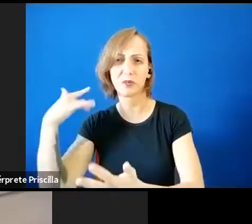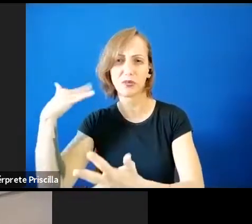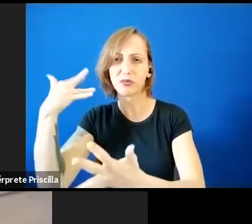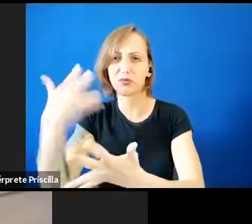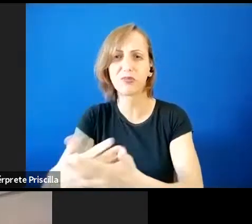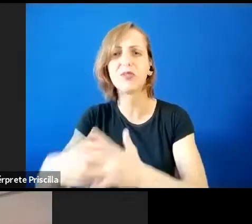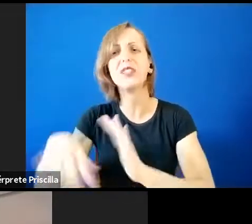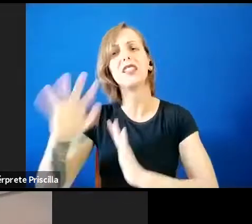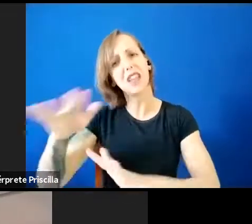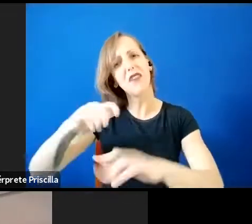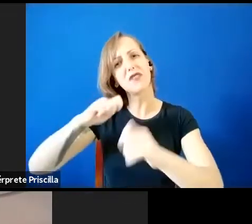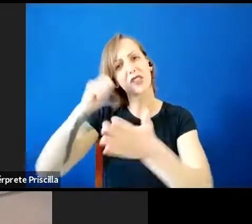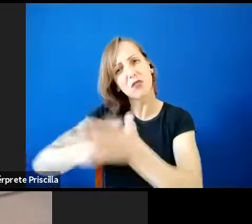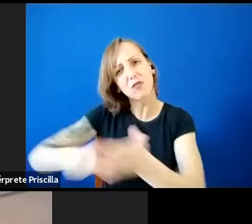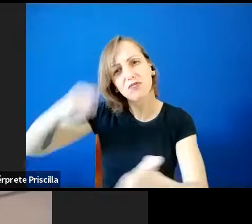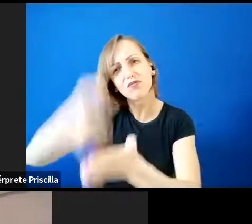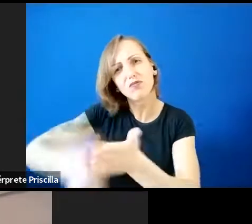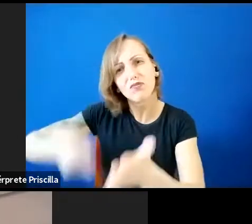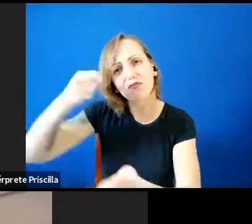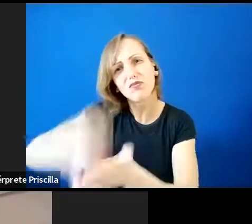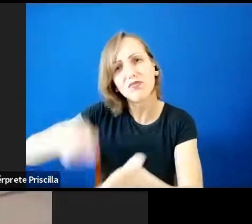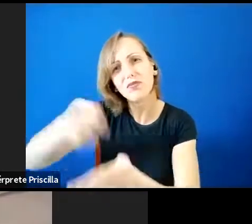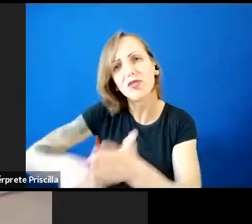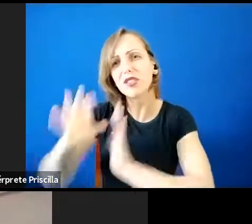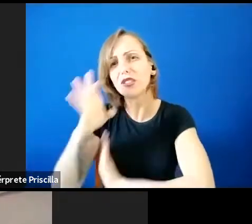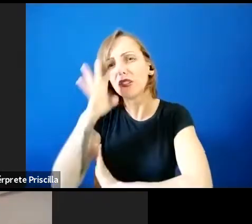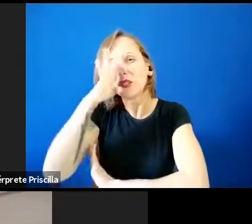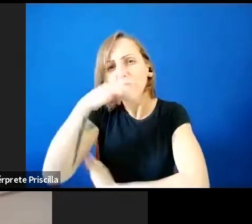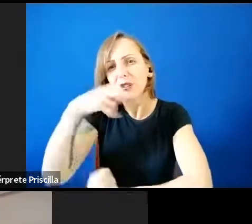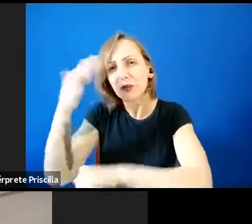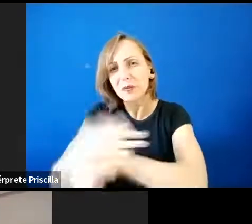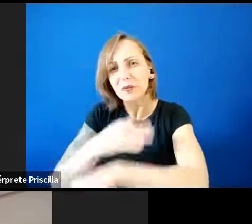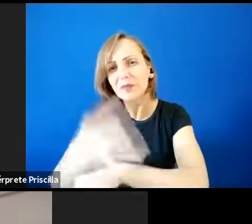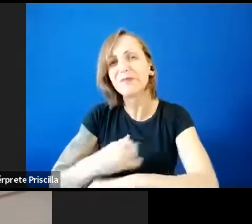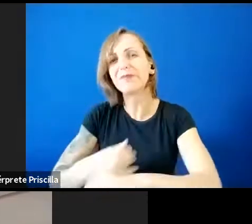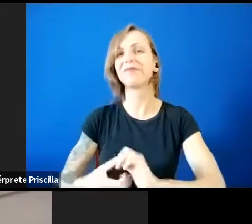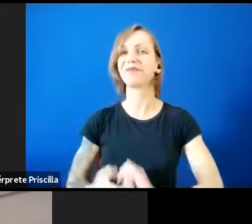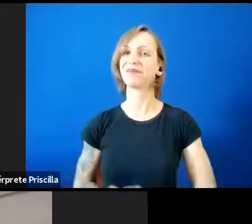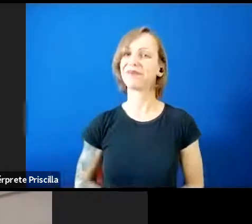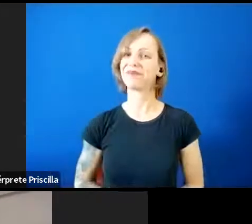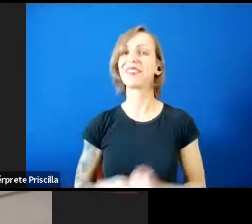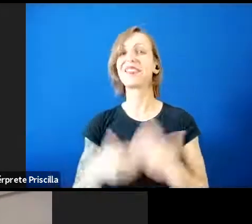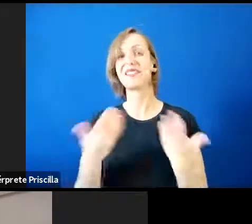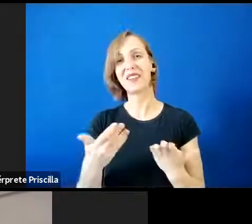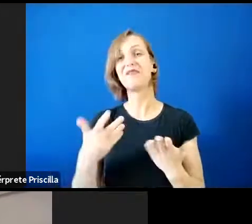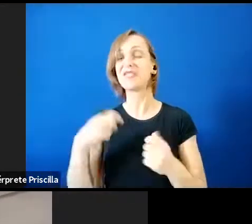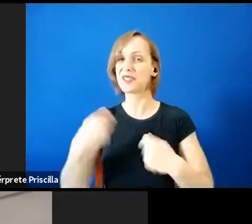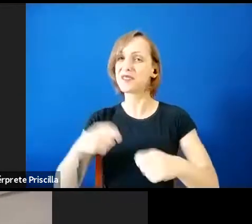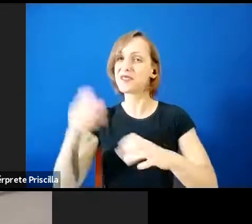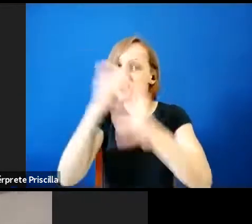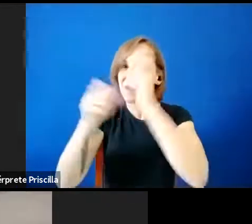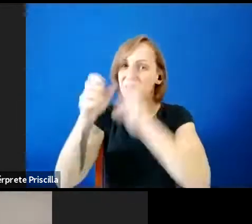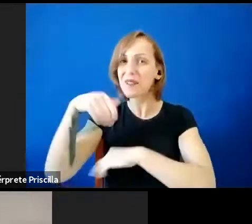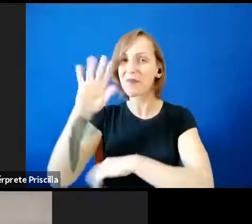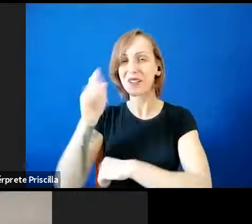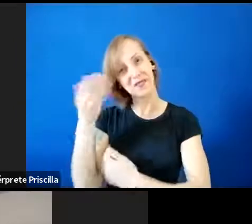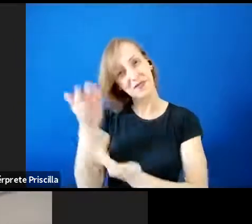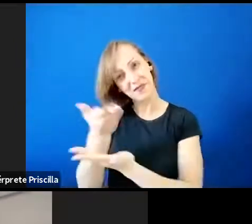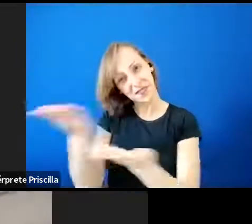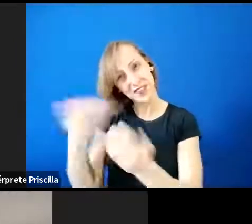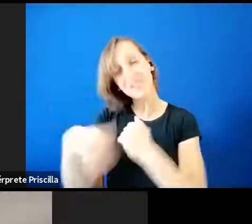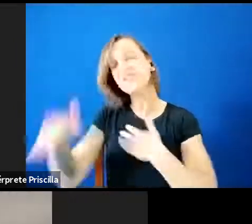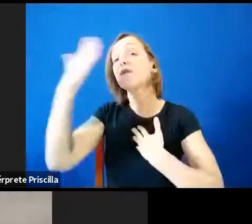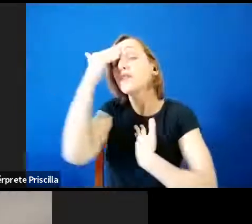companheira? Então, a gente tem muito que aprender com vocês. Muito obrigada e segue rumo. Nos vemos,